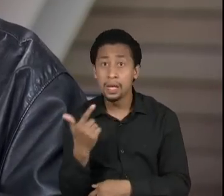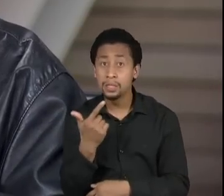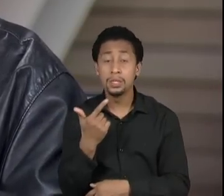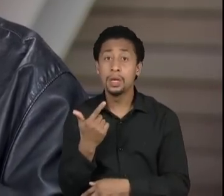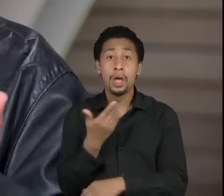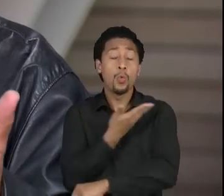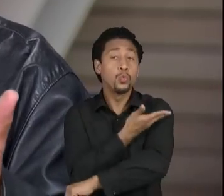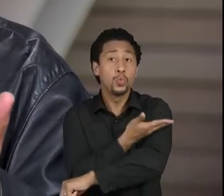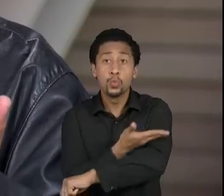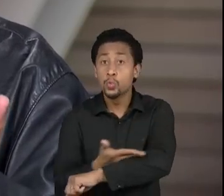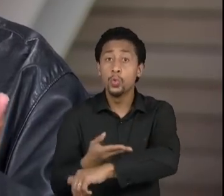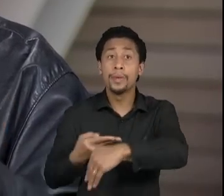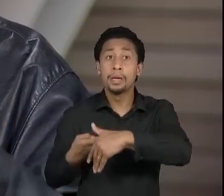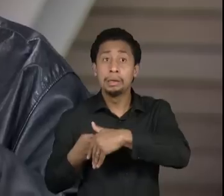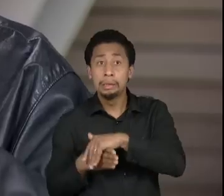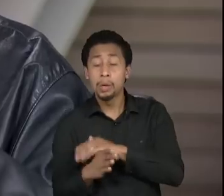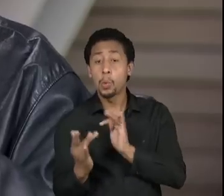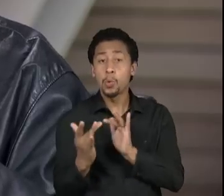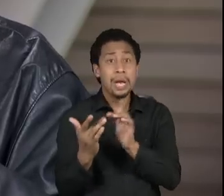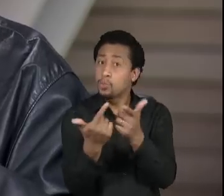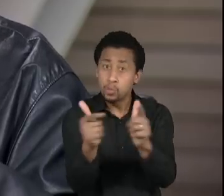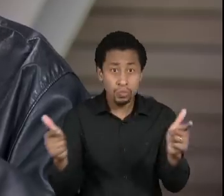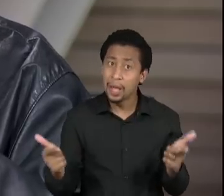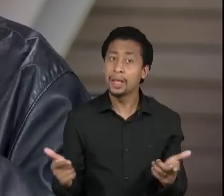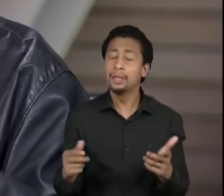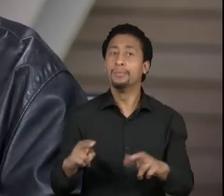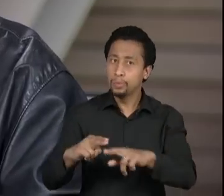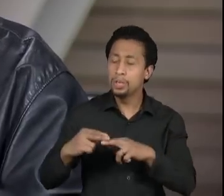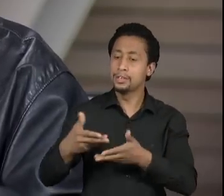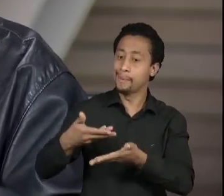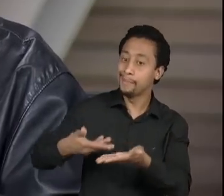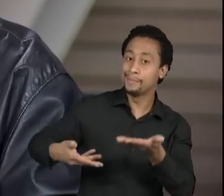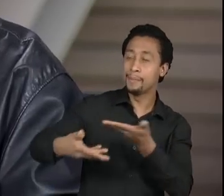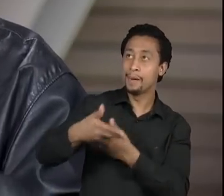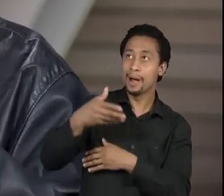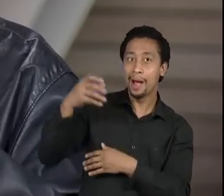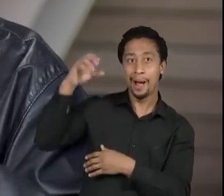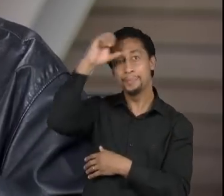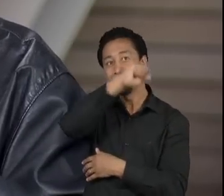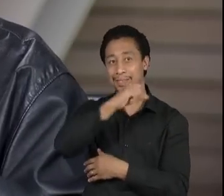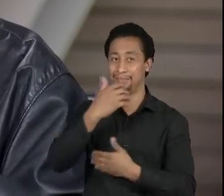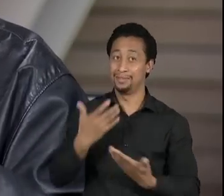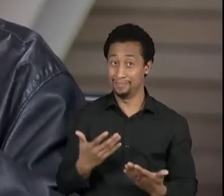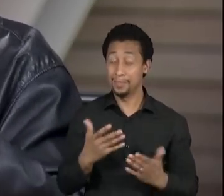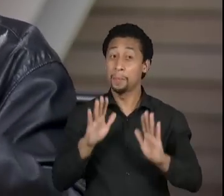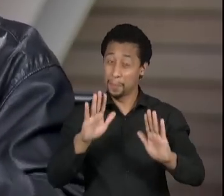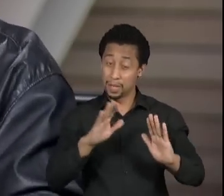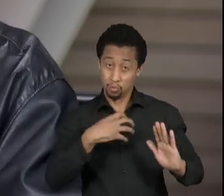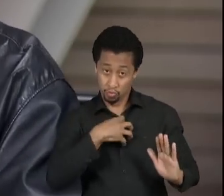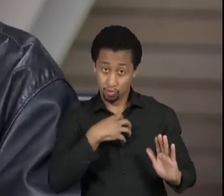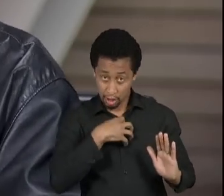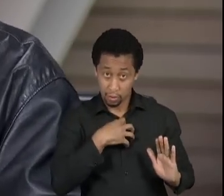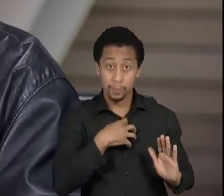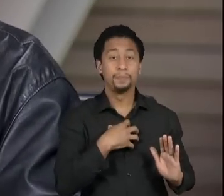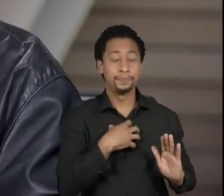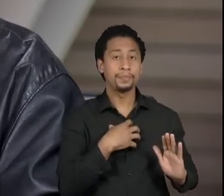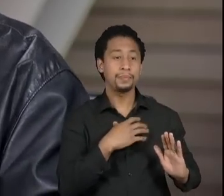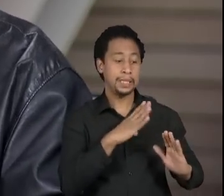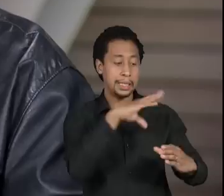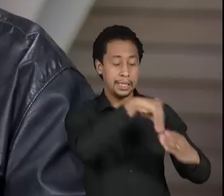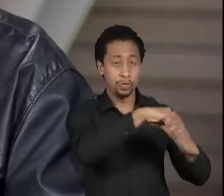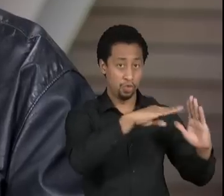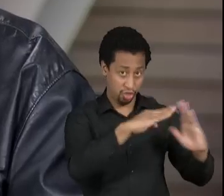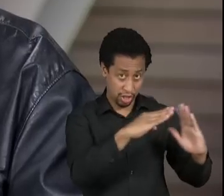sua vida cotidiana. Quer dizer, na verdade, a opção pelo homeschooling priva a criança desta experiência